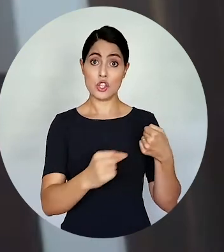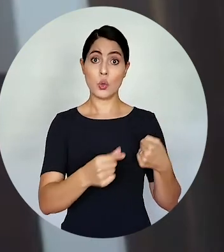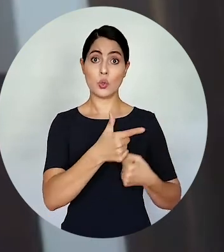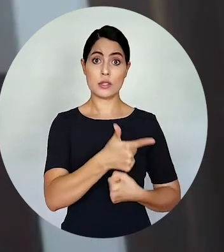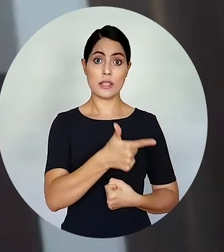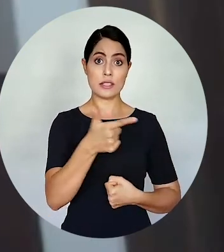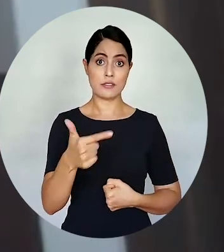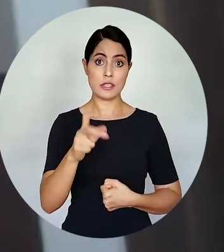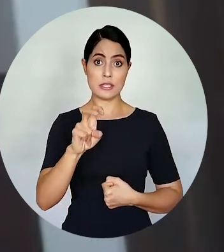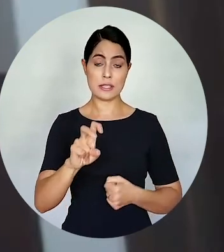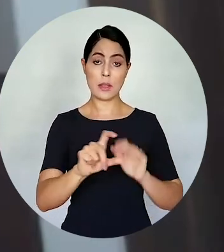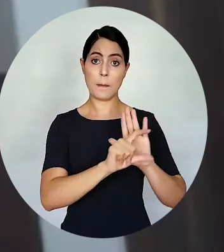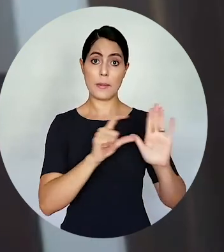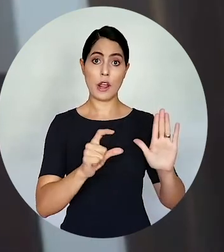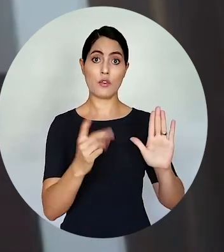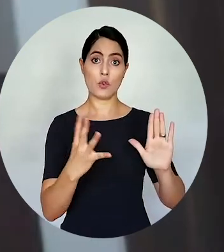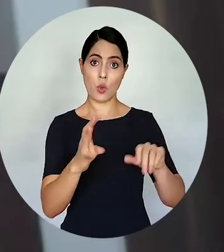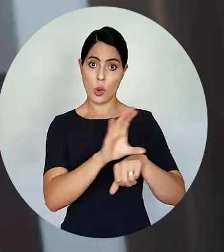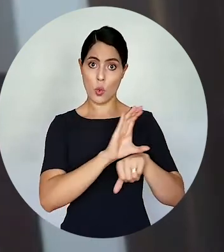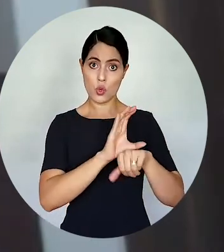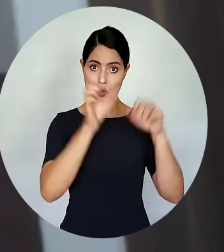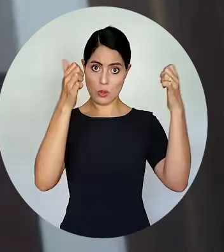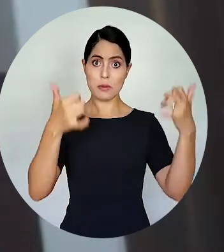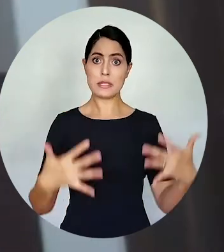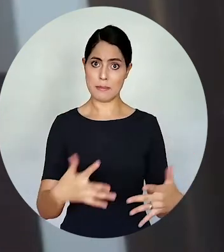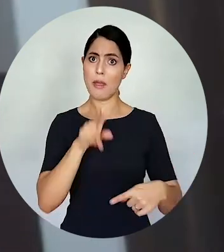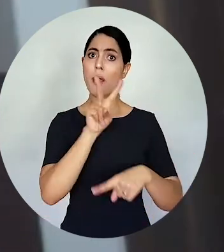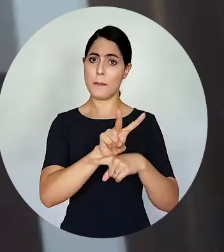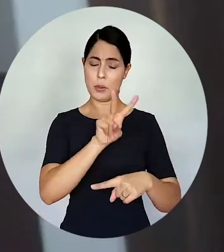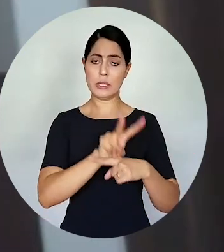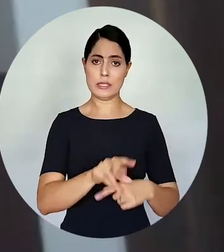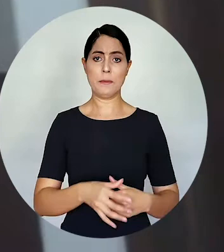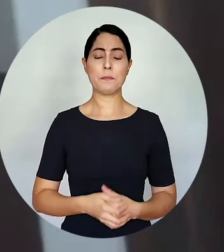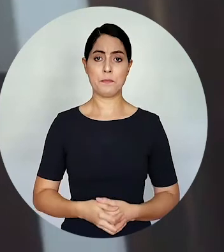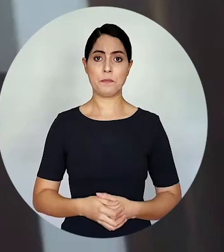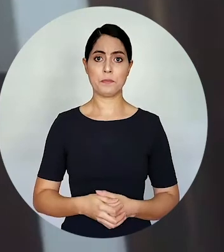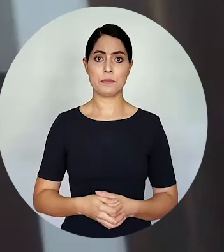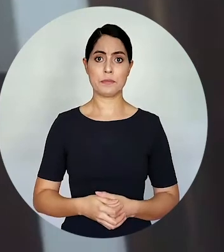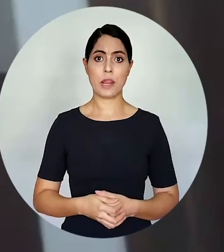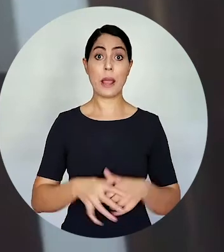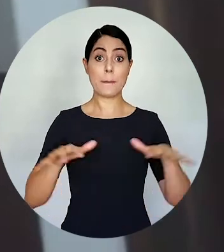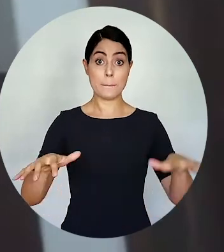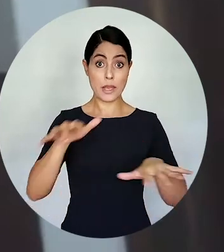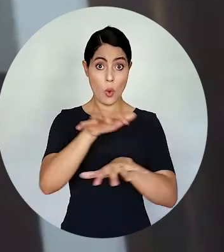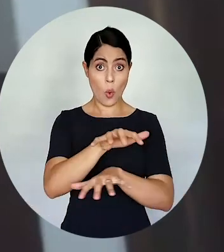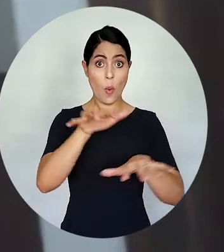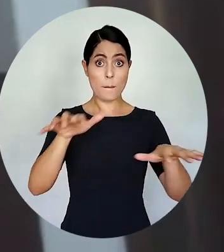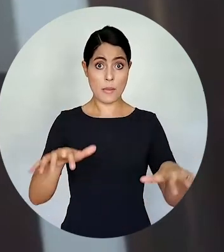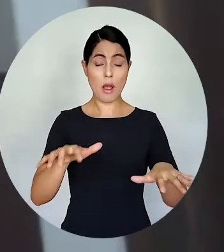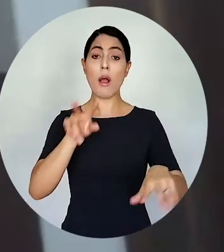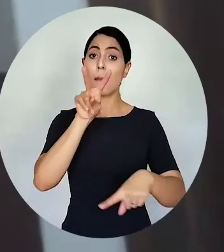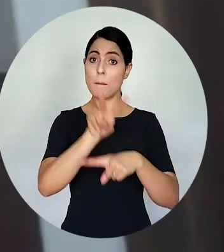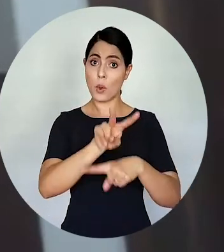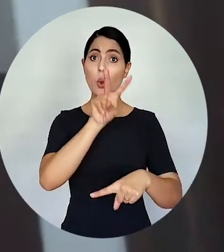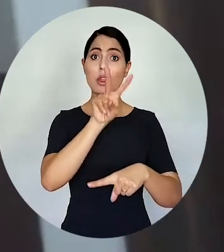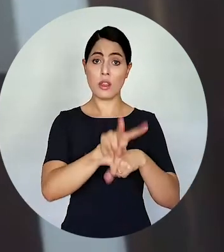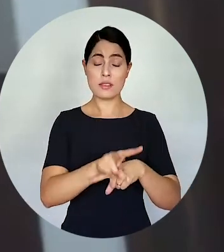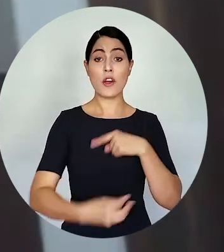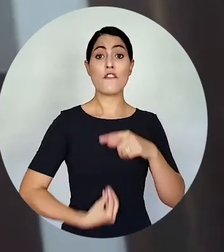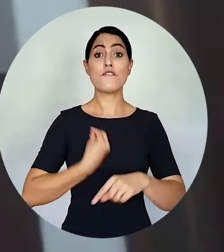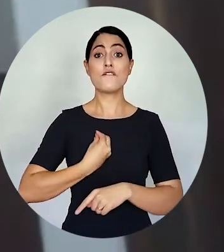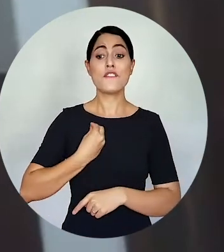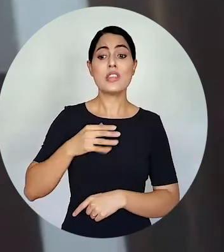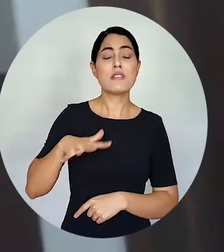artigo 225 da Constituição. A proteção dos biomas está intimamente ligada à